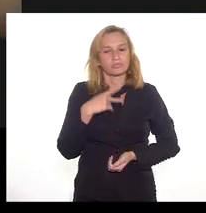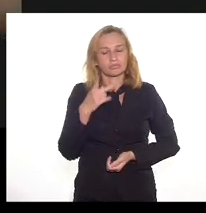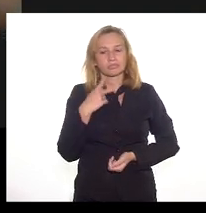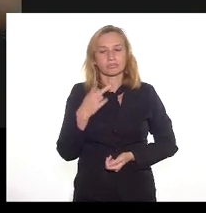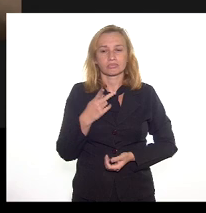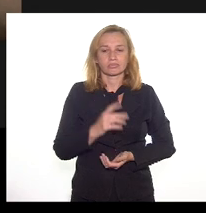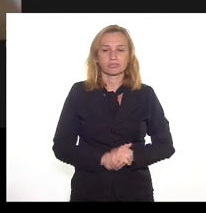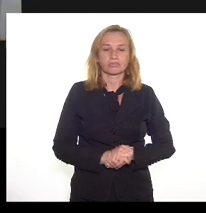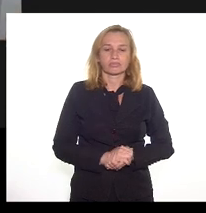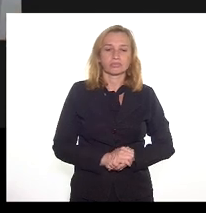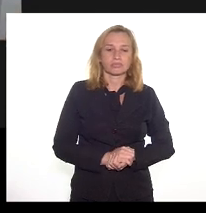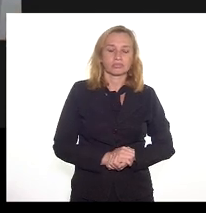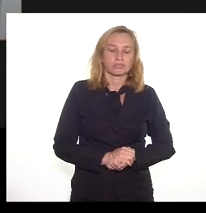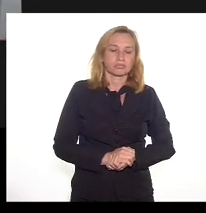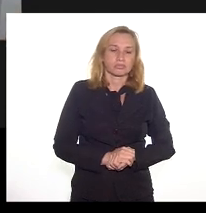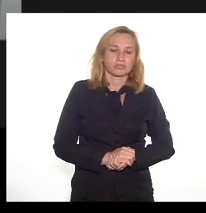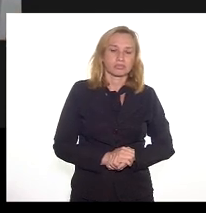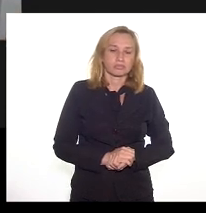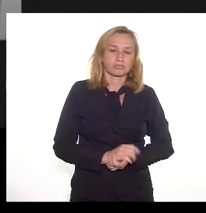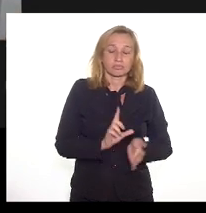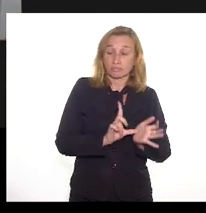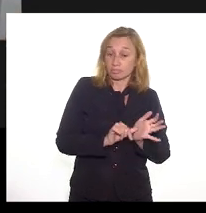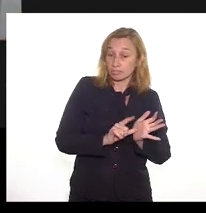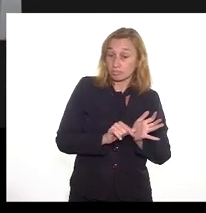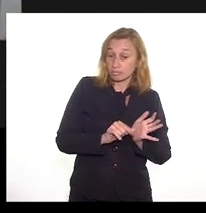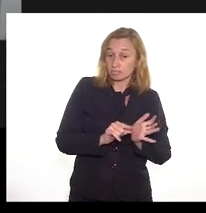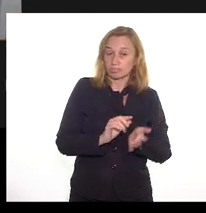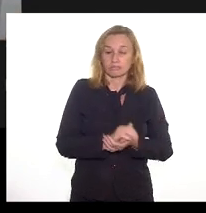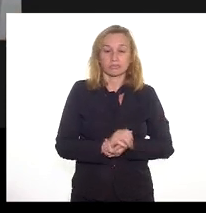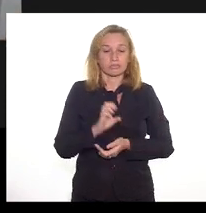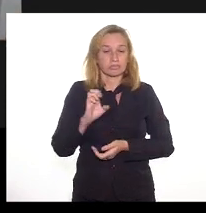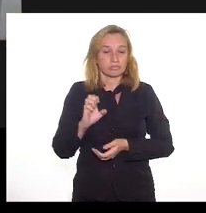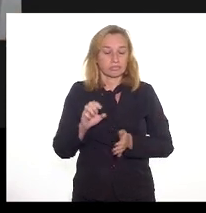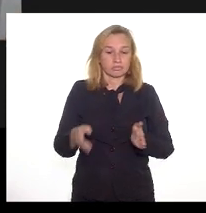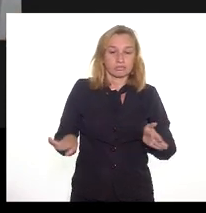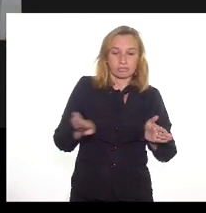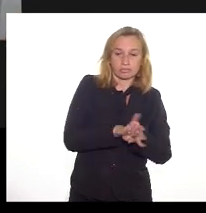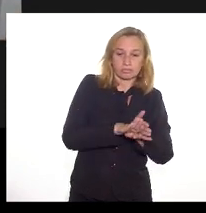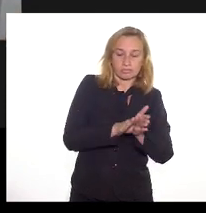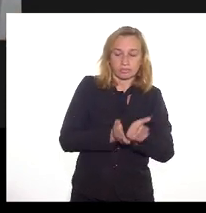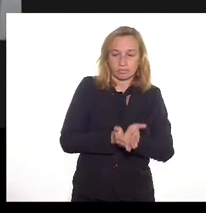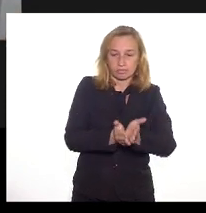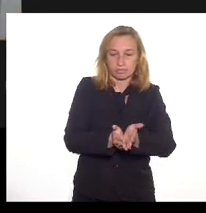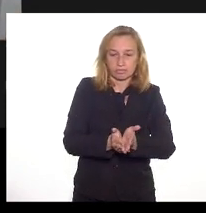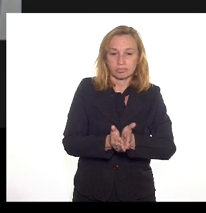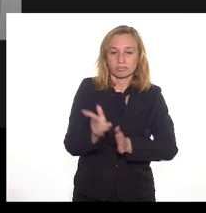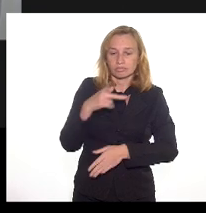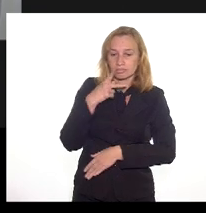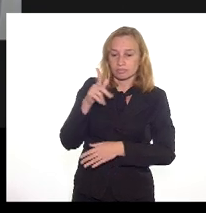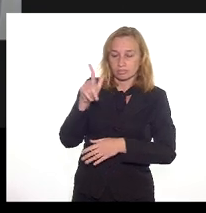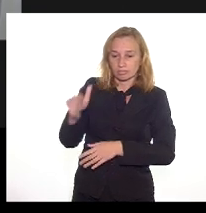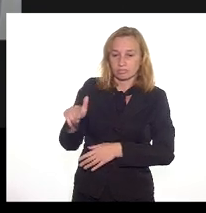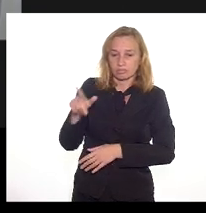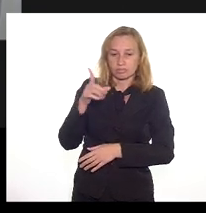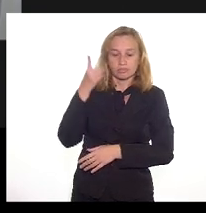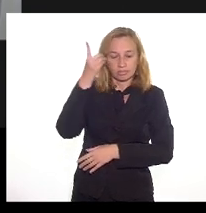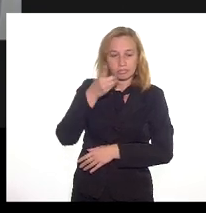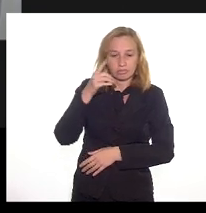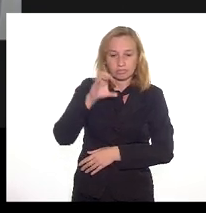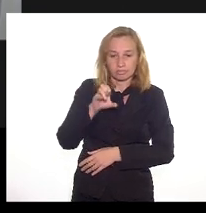queda, a gente fala de atrasos de estaleiros. Eu faço coro com a deputada Célia, não vejo